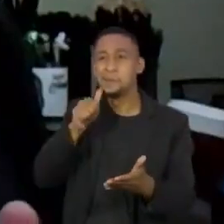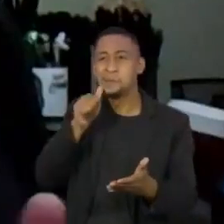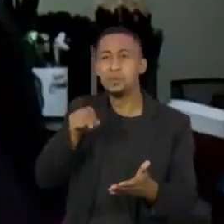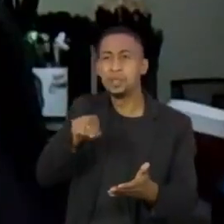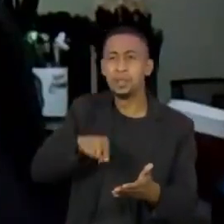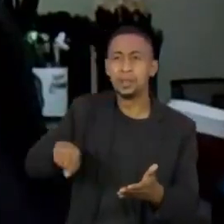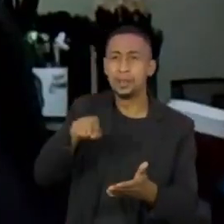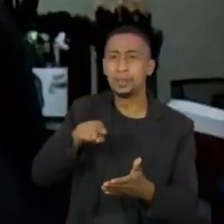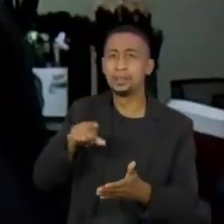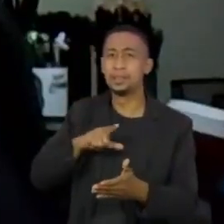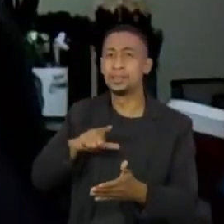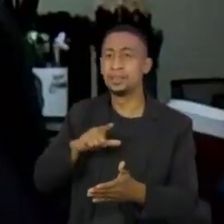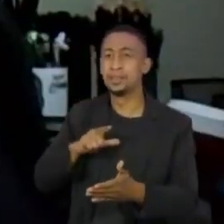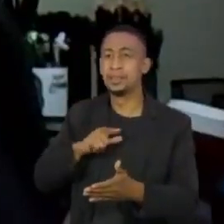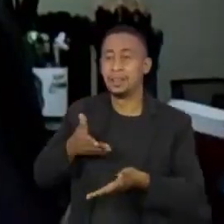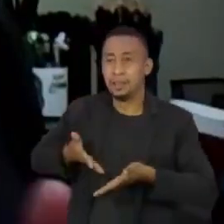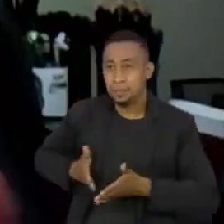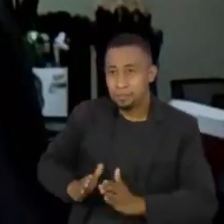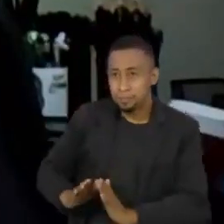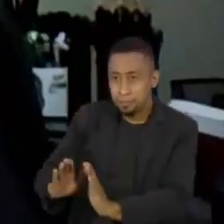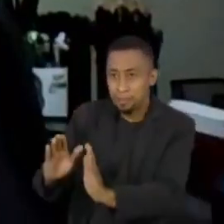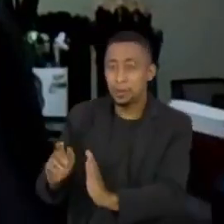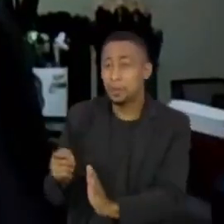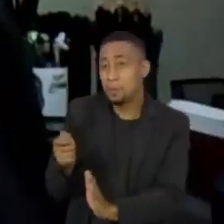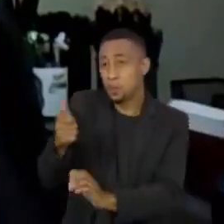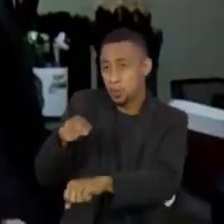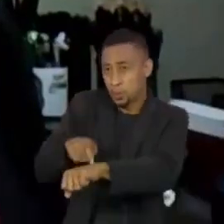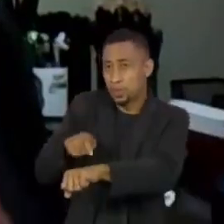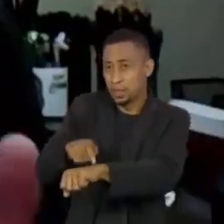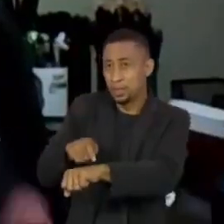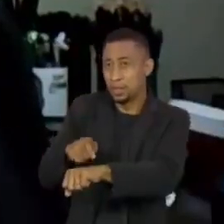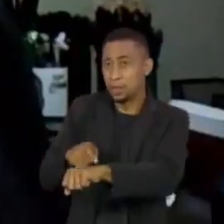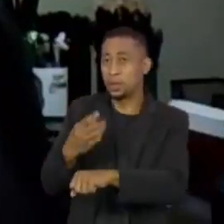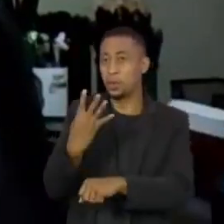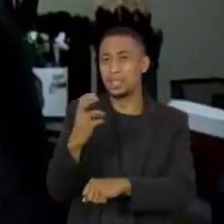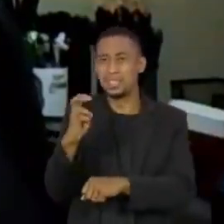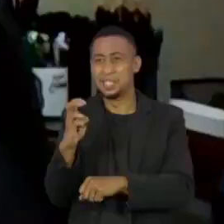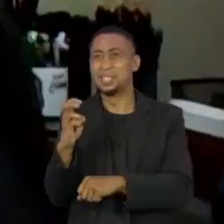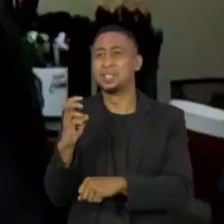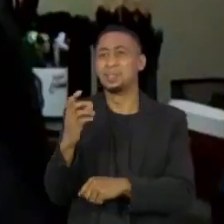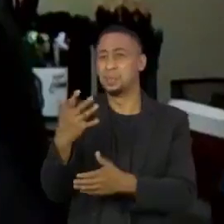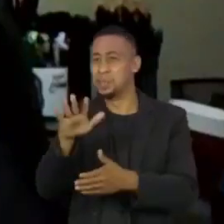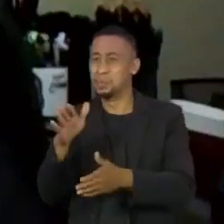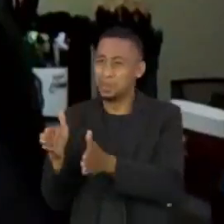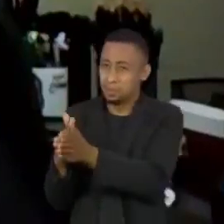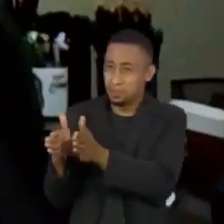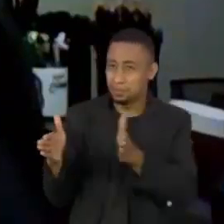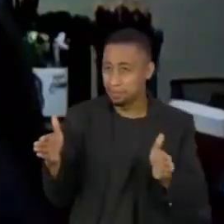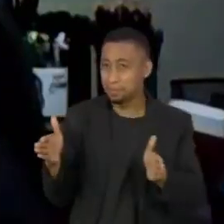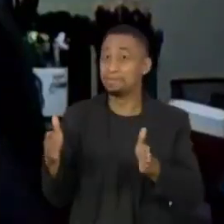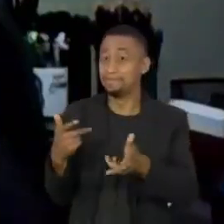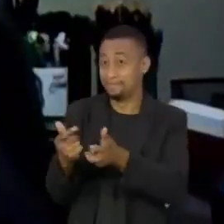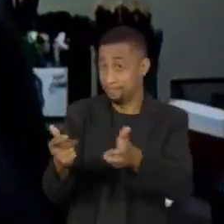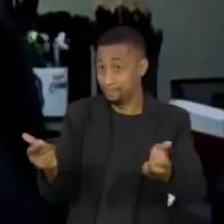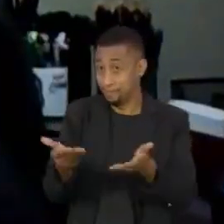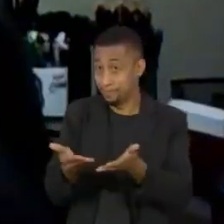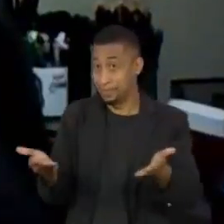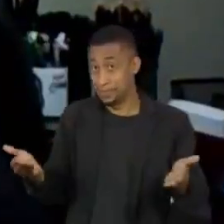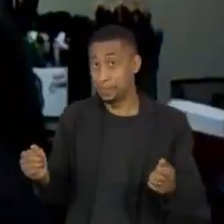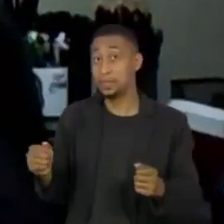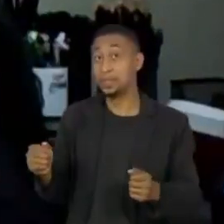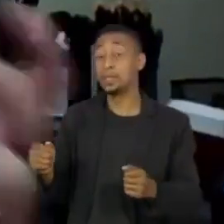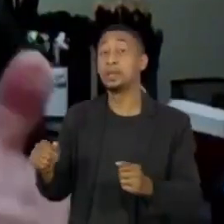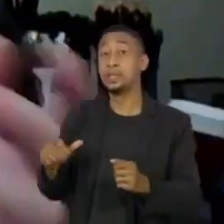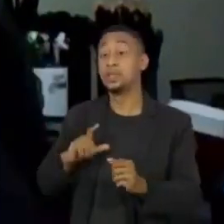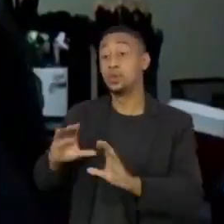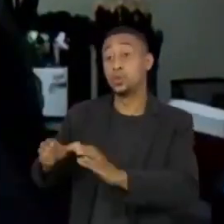que deram à luz nos últimos 45 dias, continua, inclusive, com a própria AstraZeneca. Nós temos um grupo